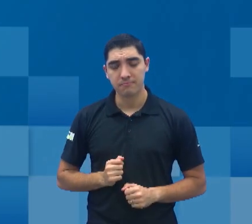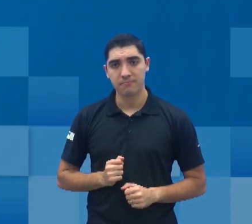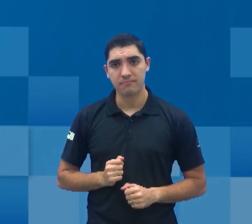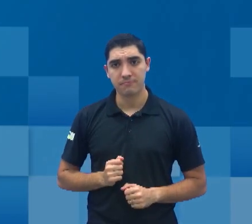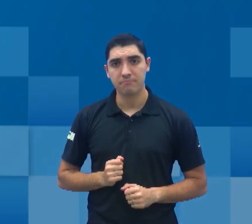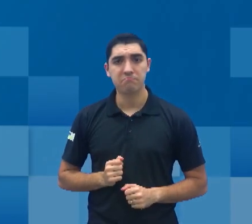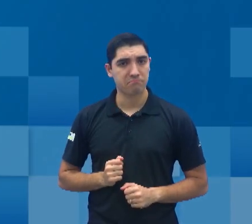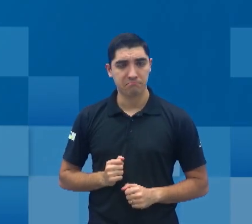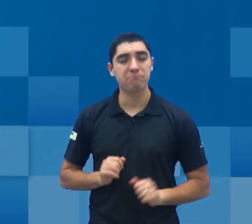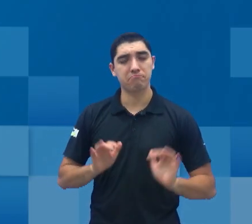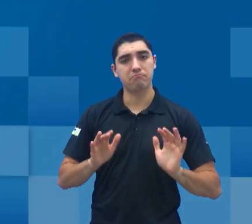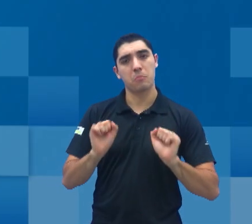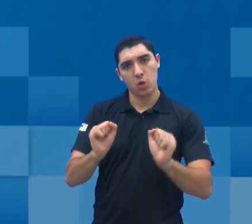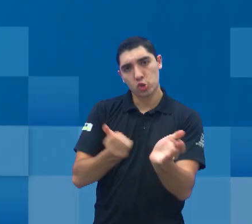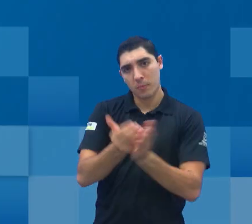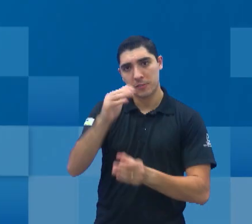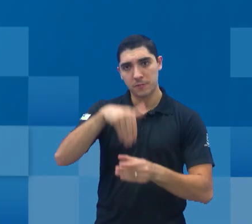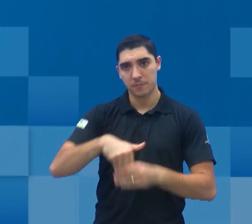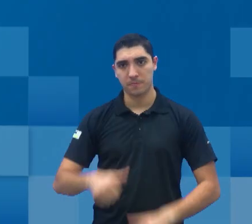Aberta a votação.